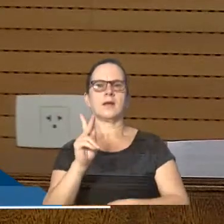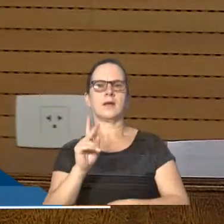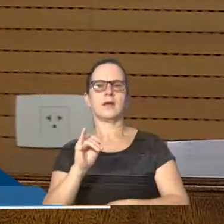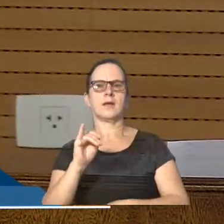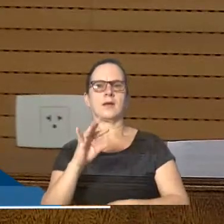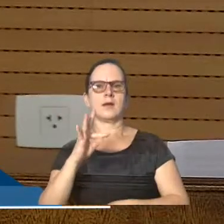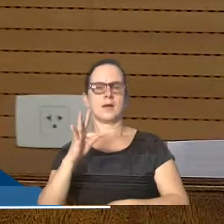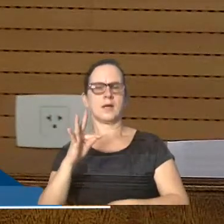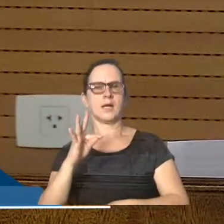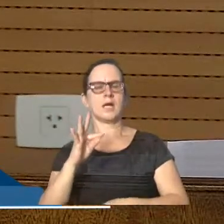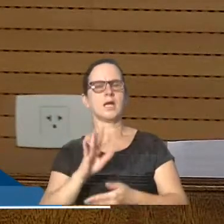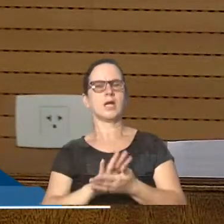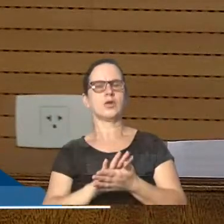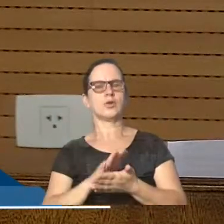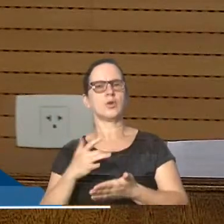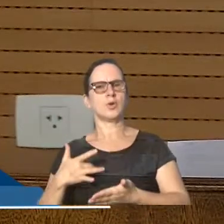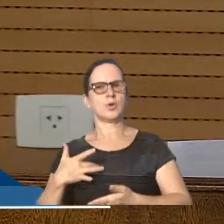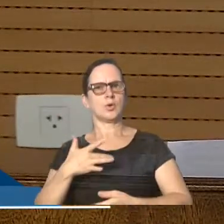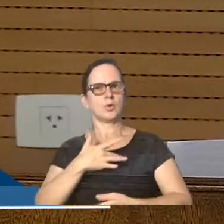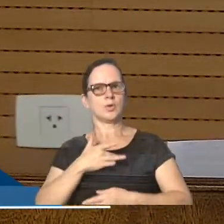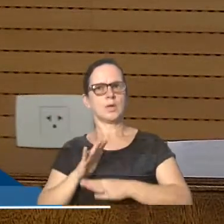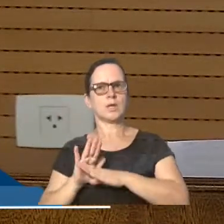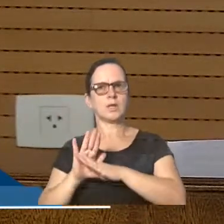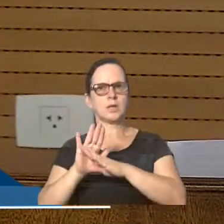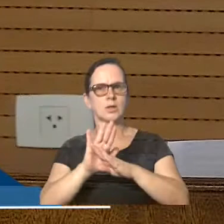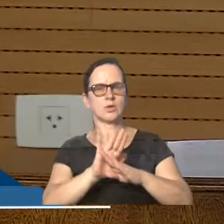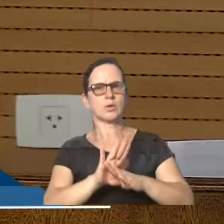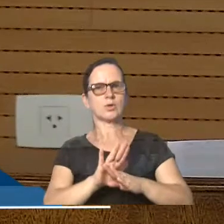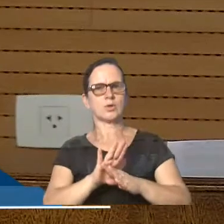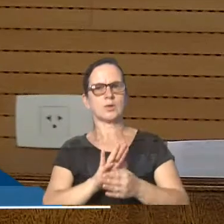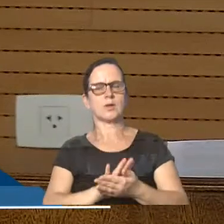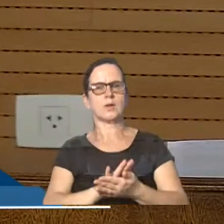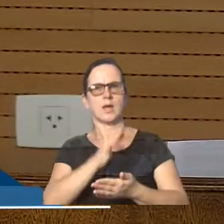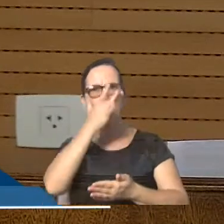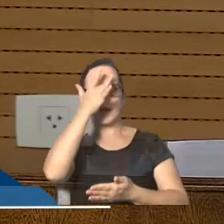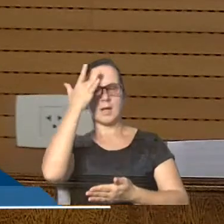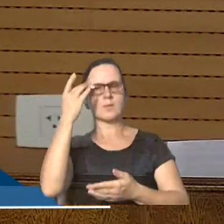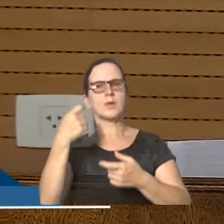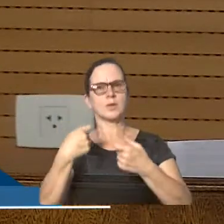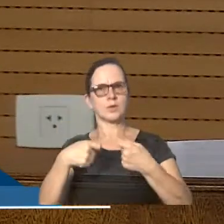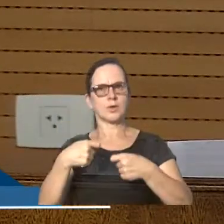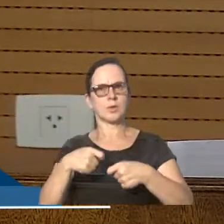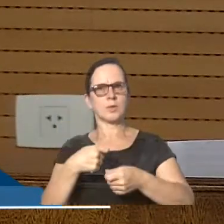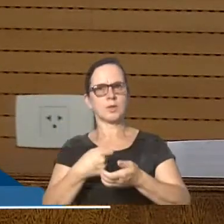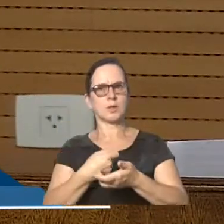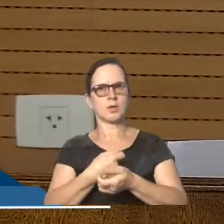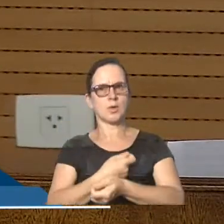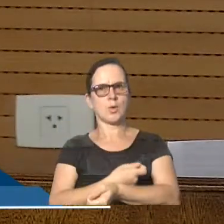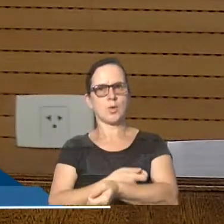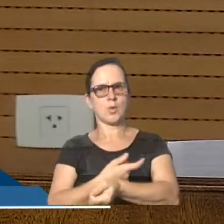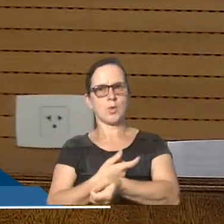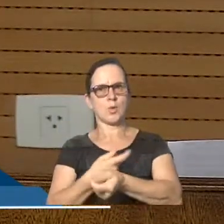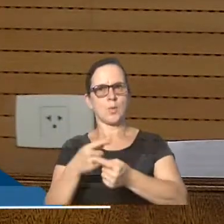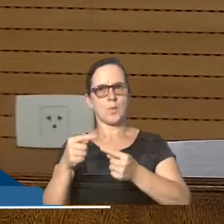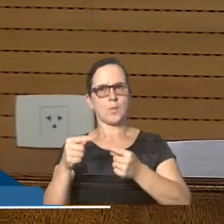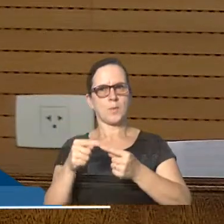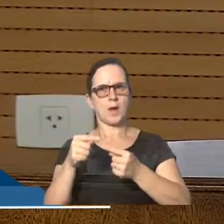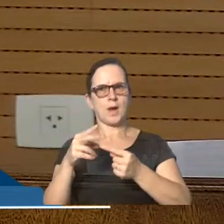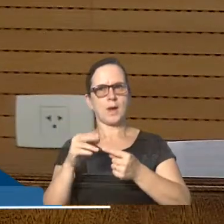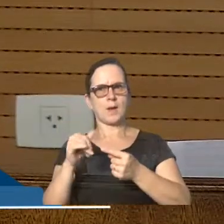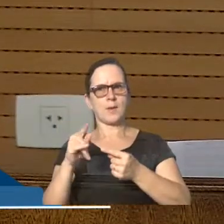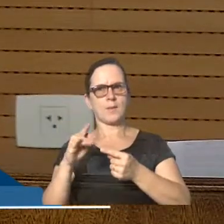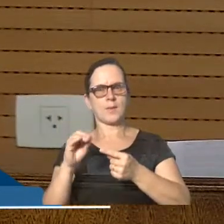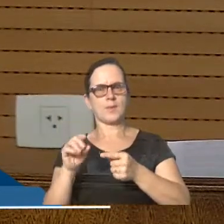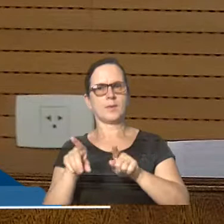saúde, objetivando atender a todos os munícipes que necessitam do aparelho. Informação sobre a existência